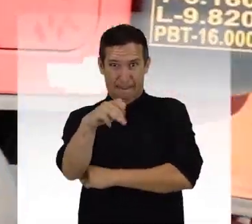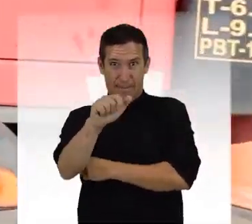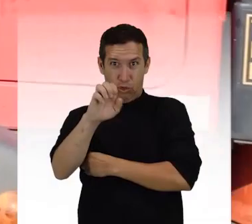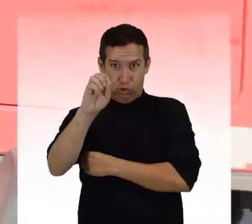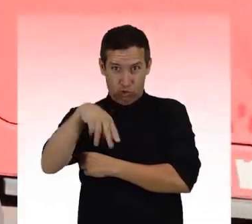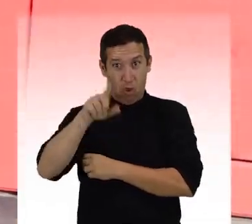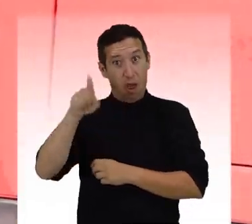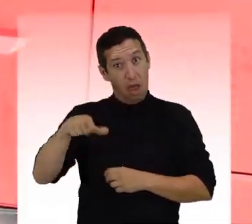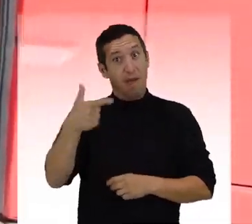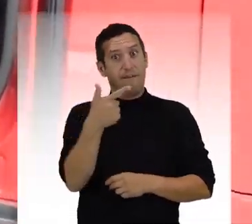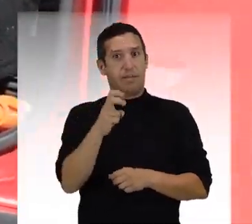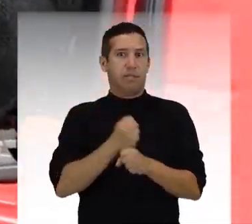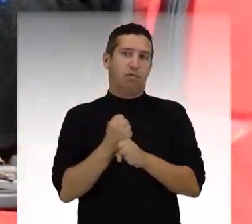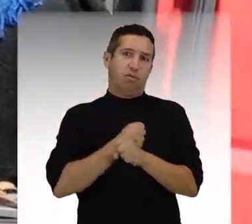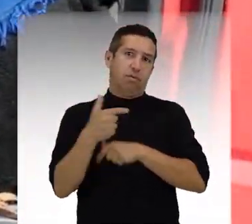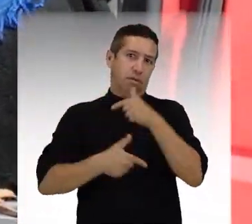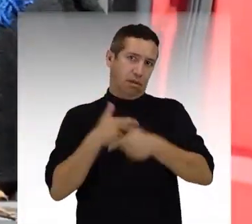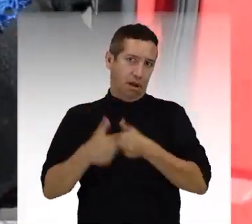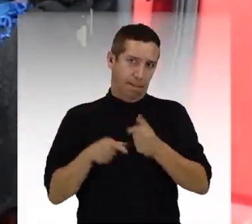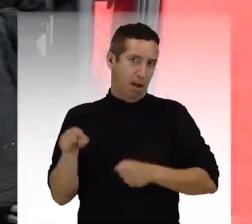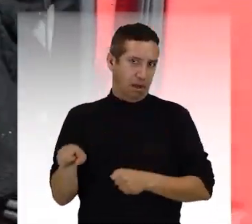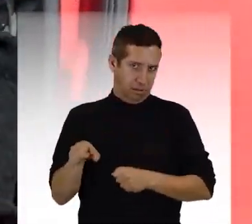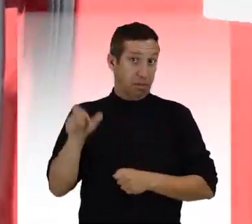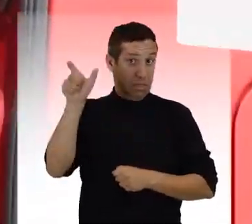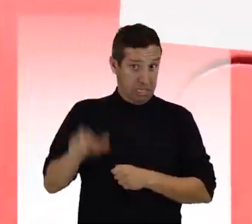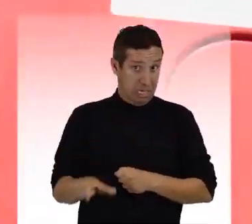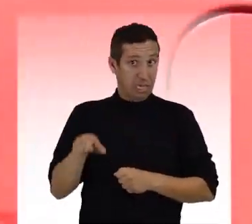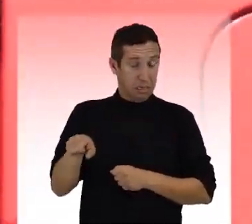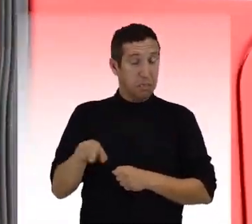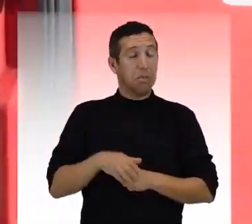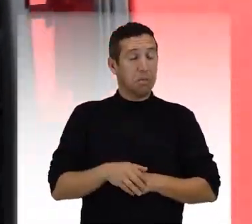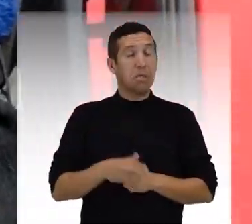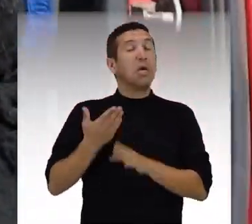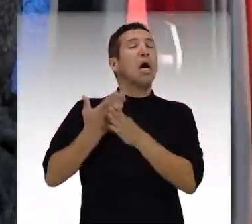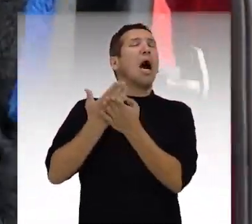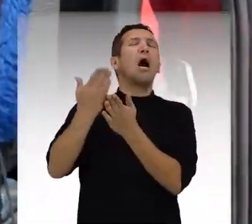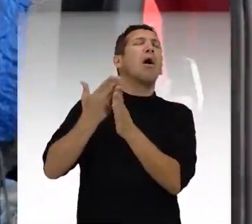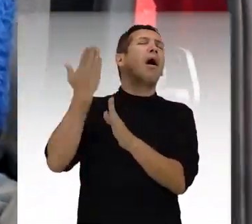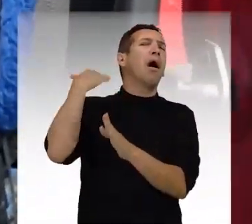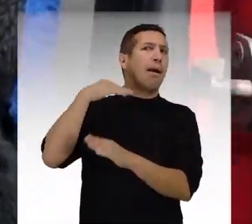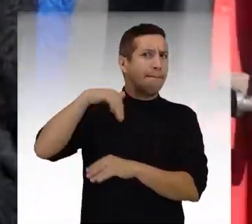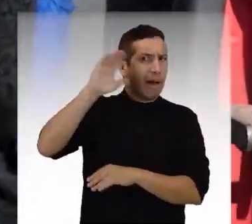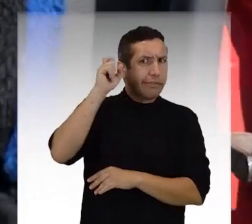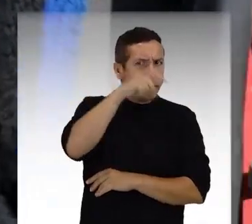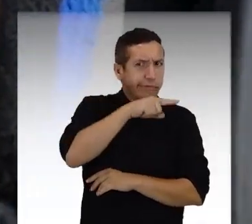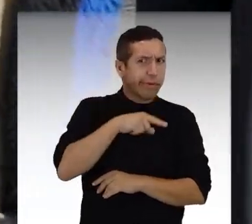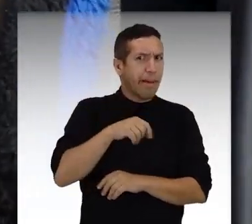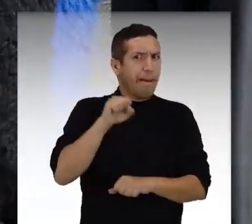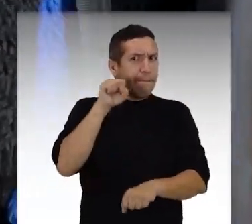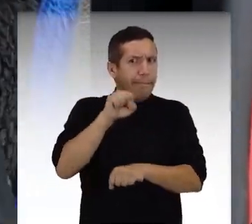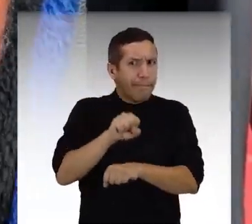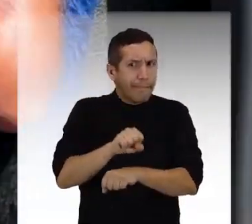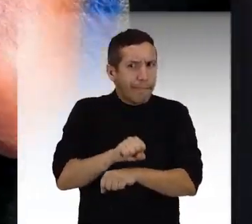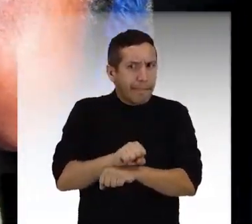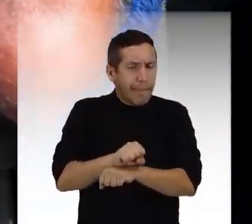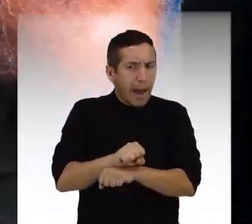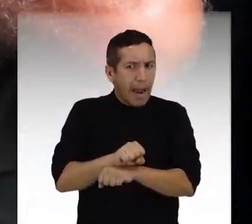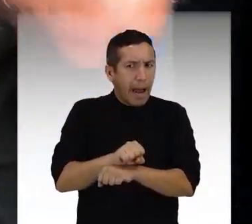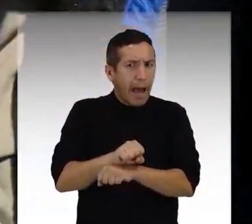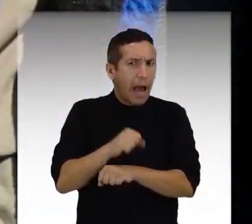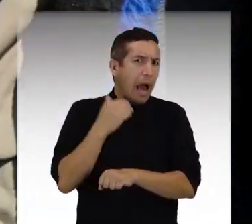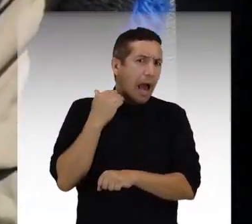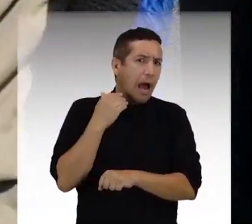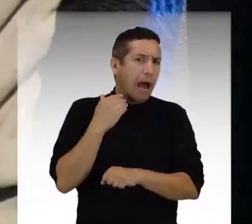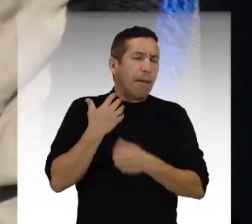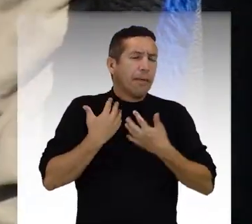Edmilson é caminhoneiro há 25 anos. No início da profissão, a rotina era bem mais difícil. Parar para descansar